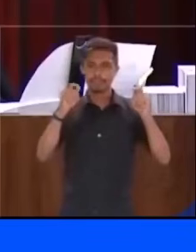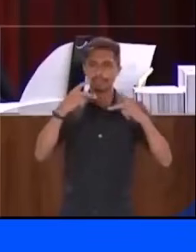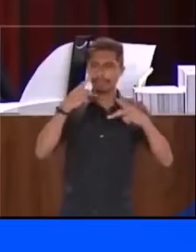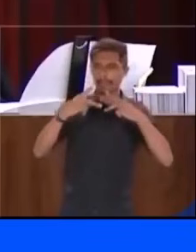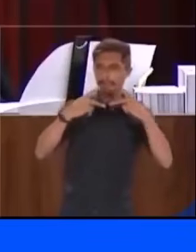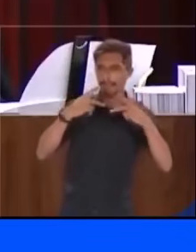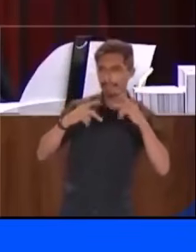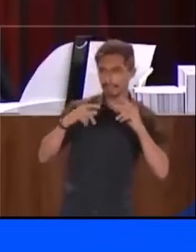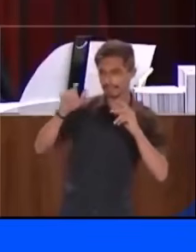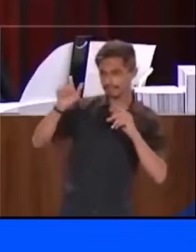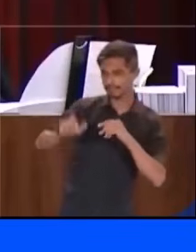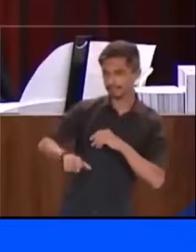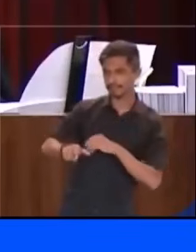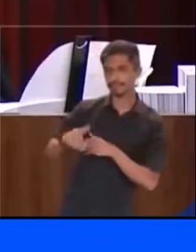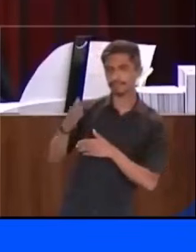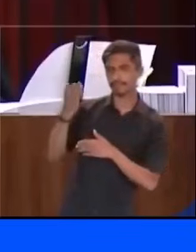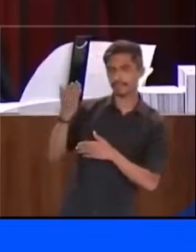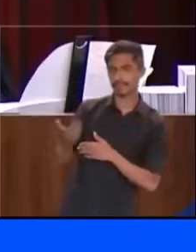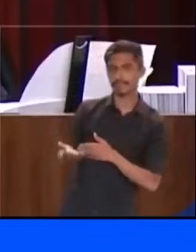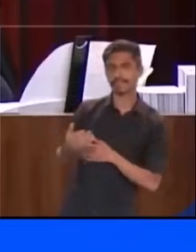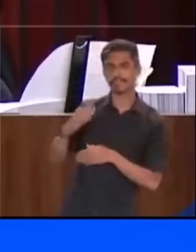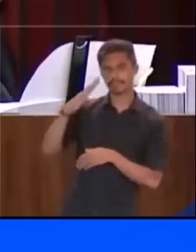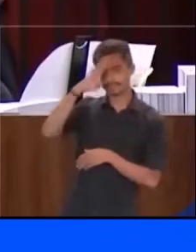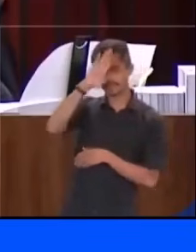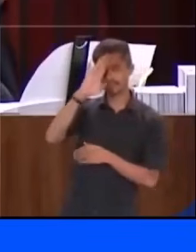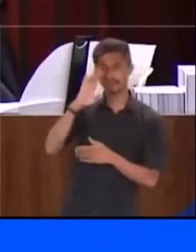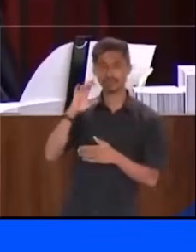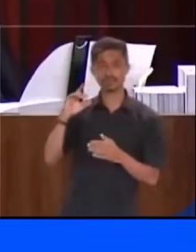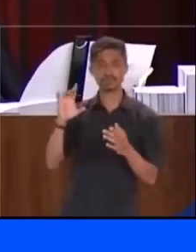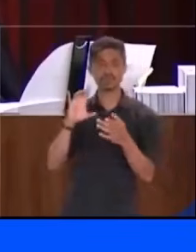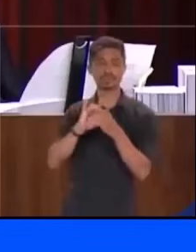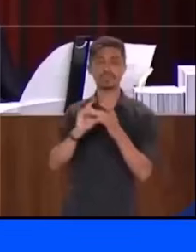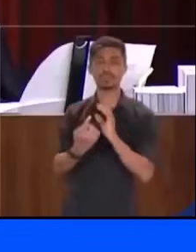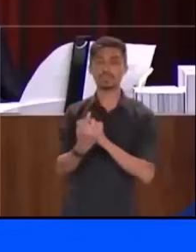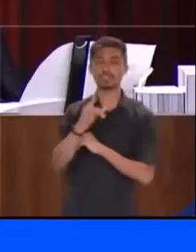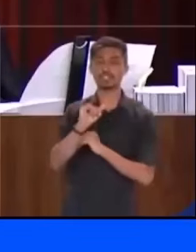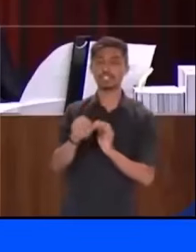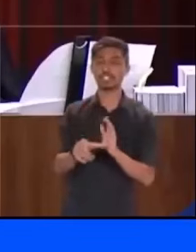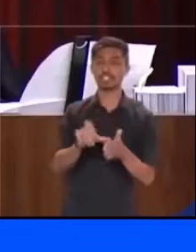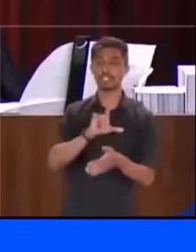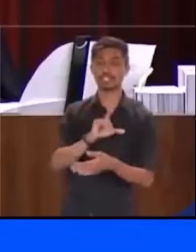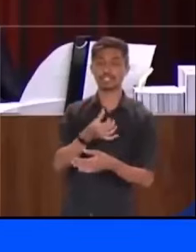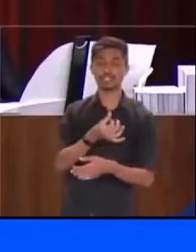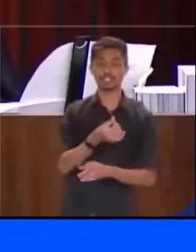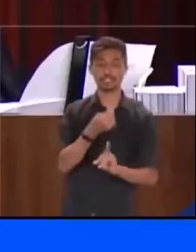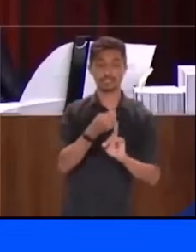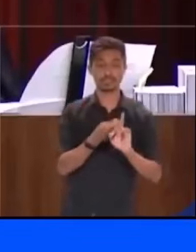candidato Jair Messias Bolsonaro, veiculada um dia antes, dia